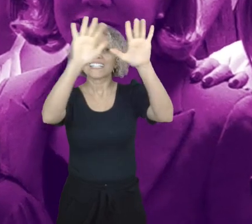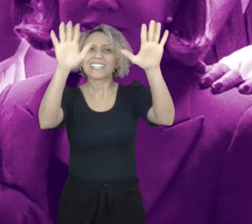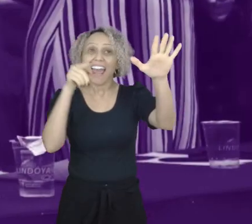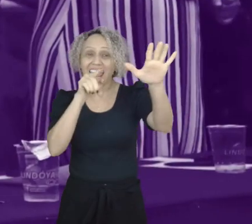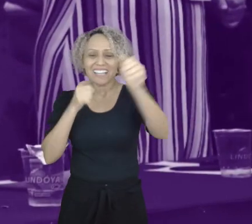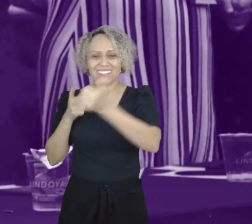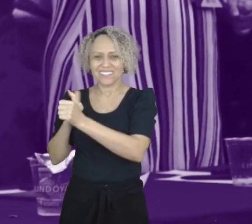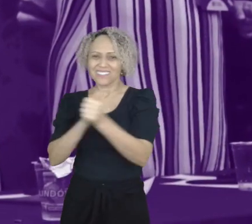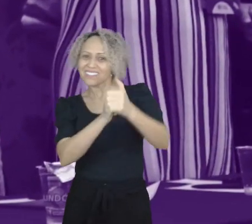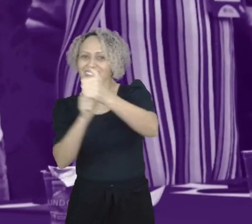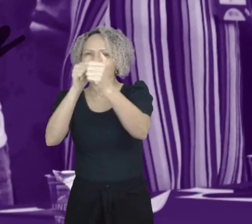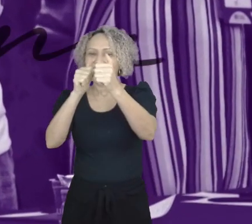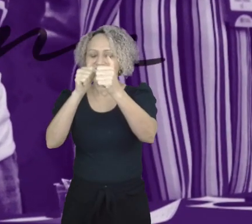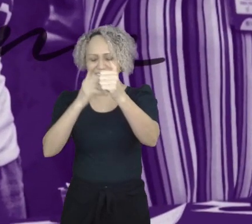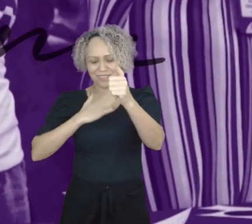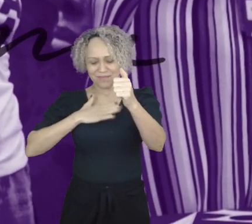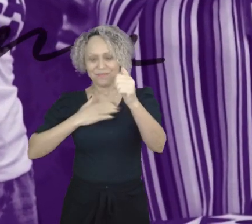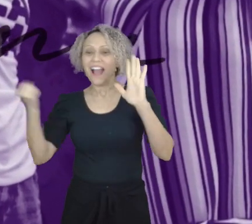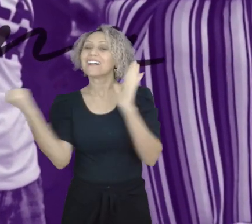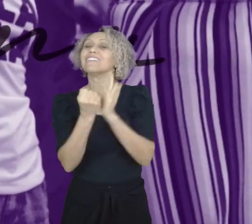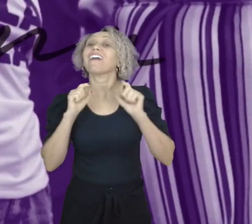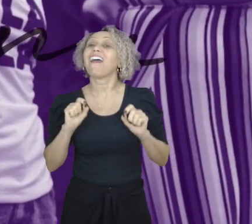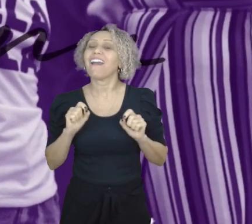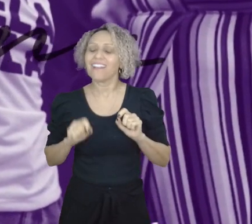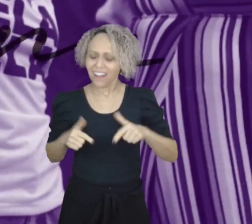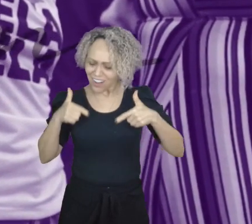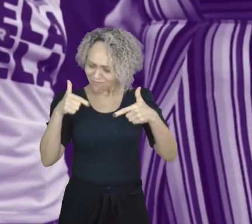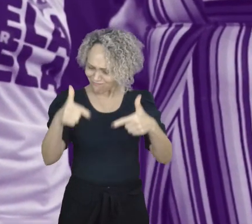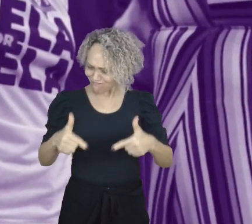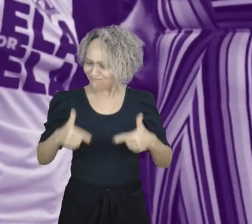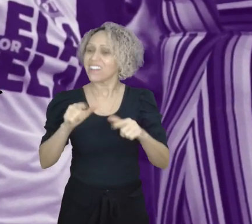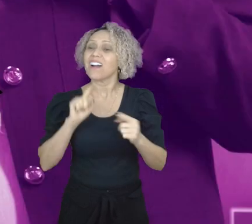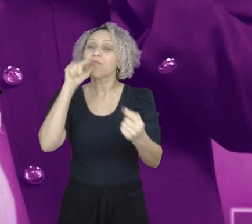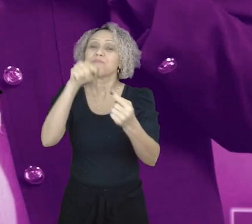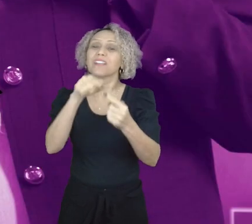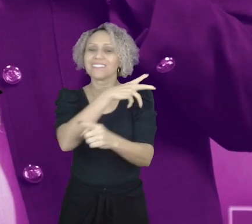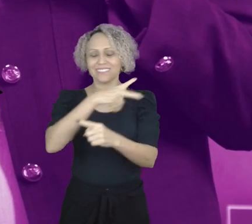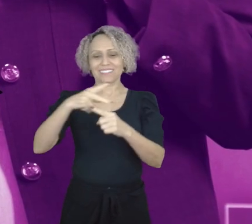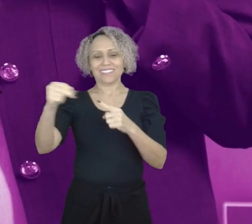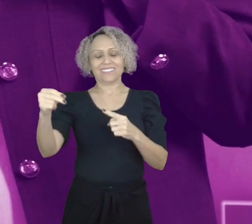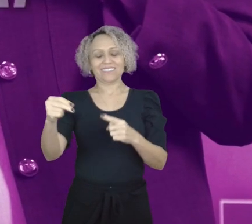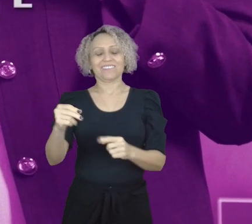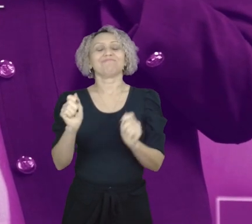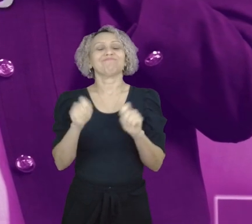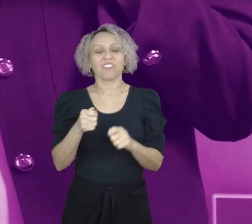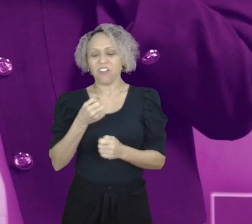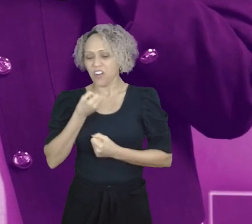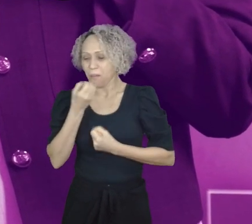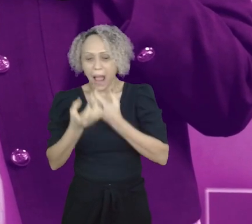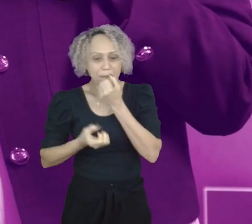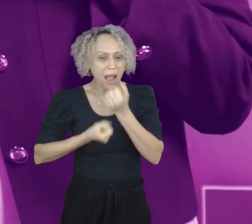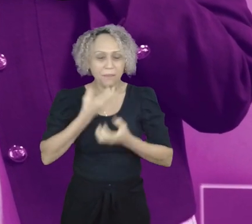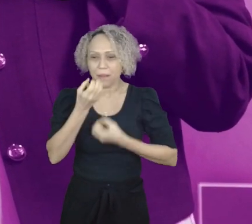vai me guiar. Ser guerreira é minha sina, batalhando pra vencer. Tenho voz pra ser